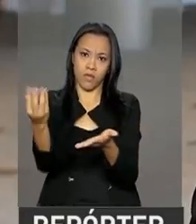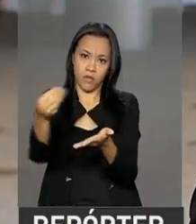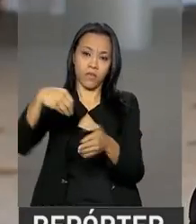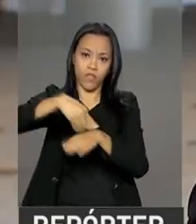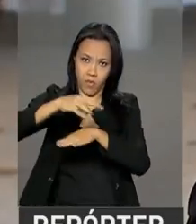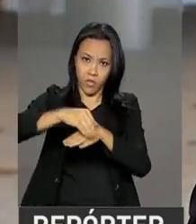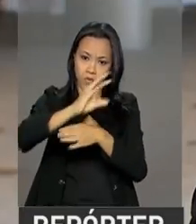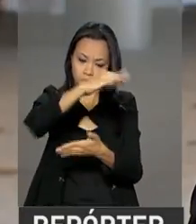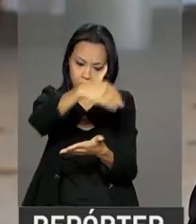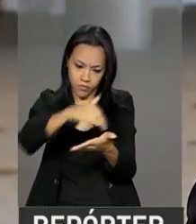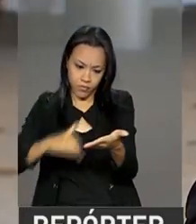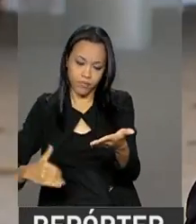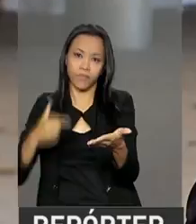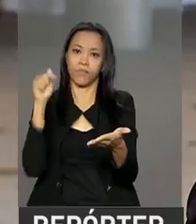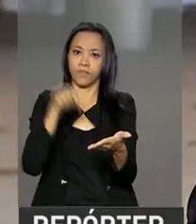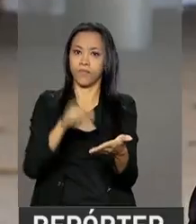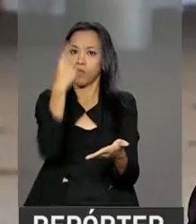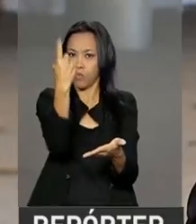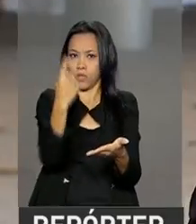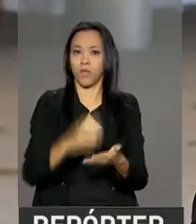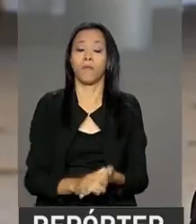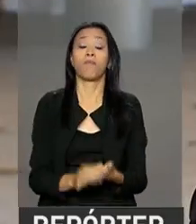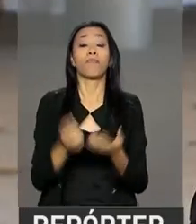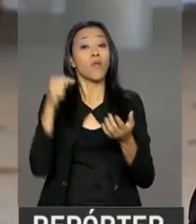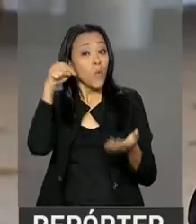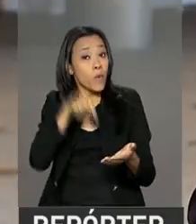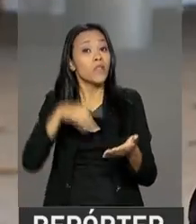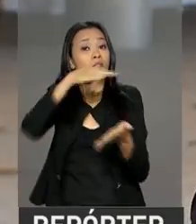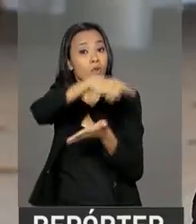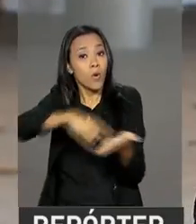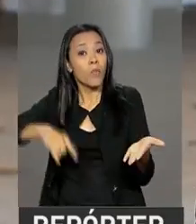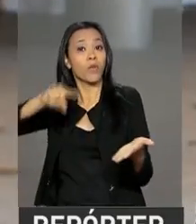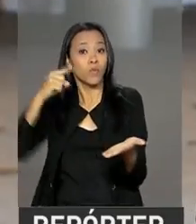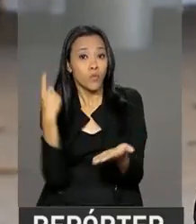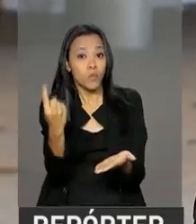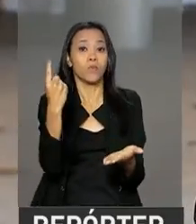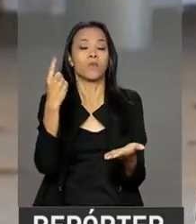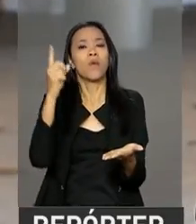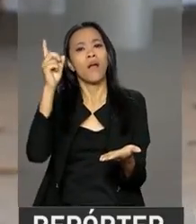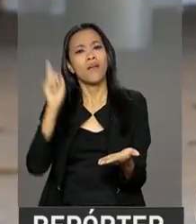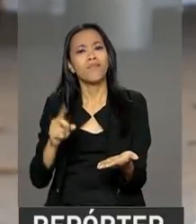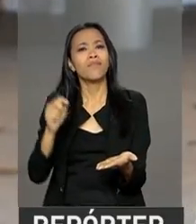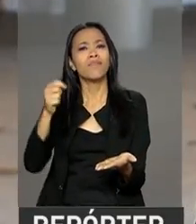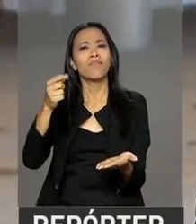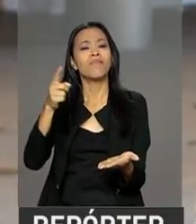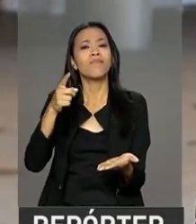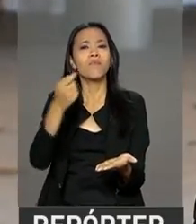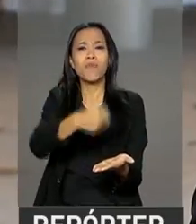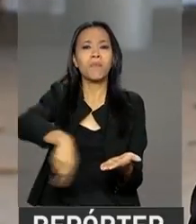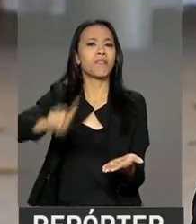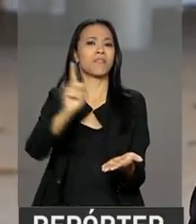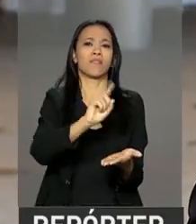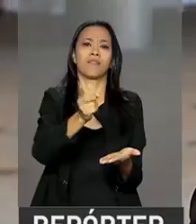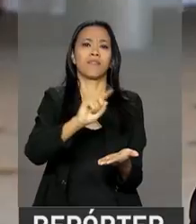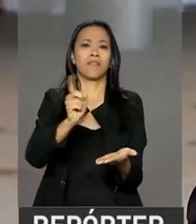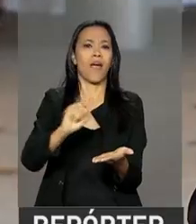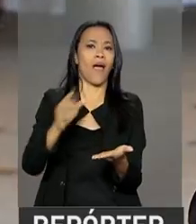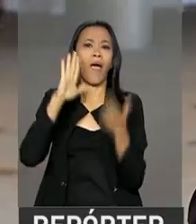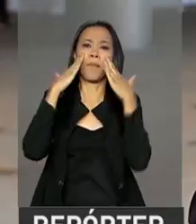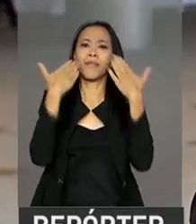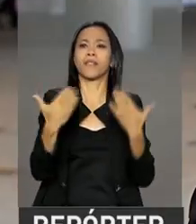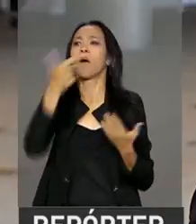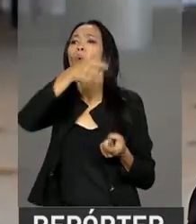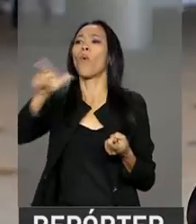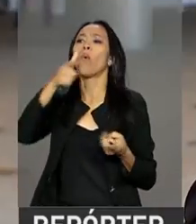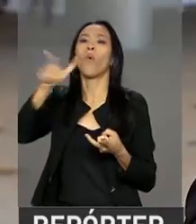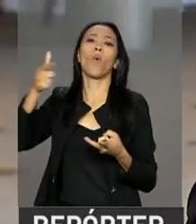ideia é que com essa eh identidade única com esse documento de identidade única seja dispensada a apresentação de outros documentos